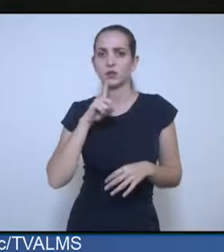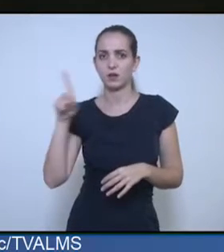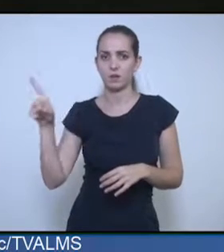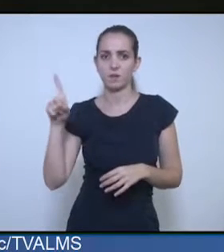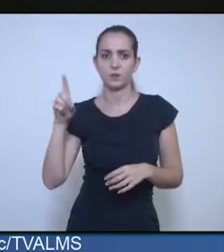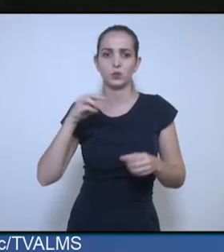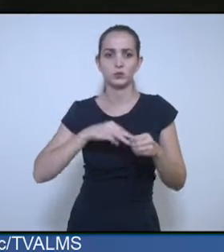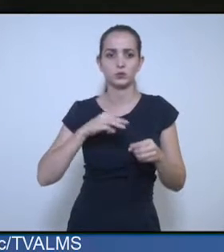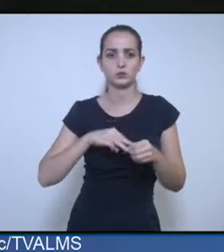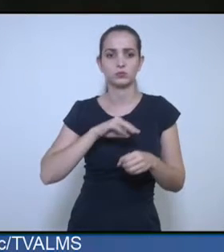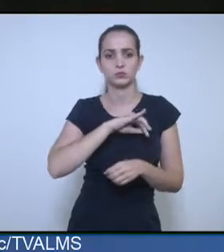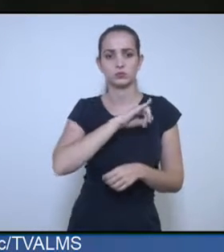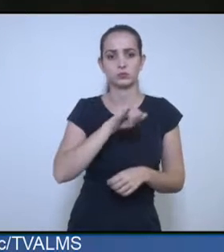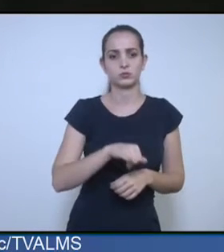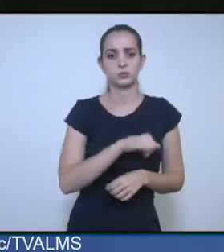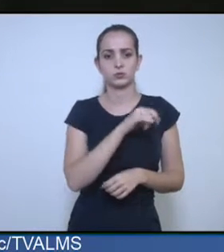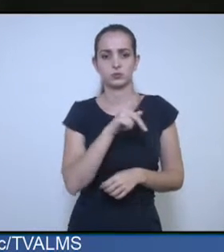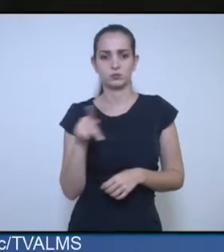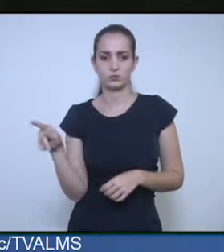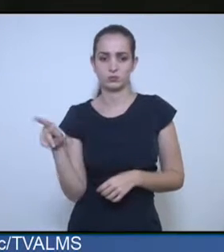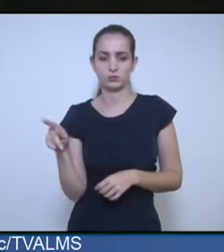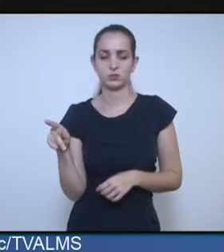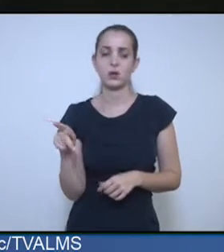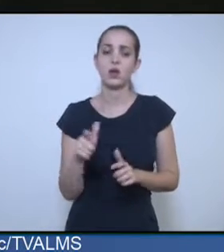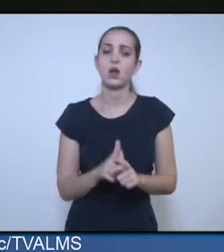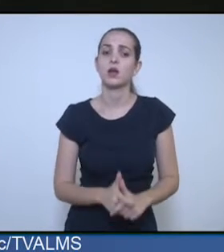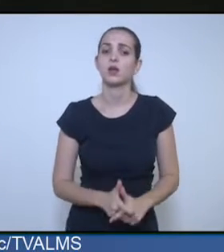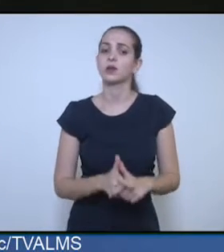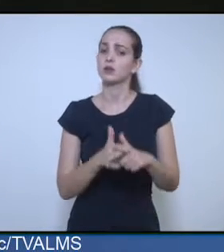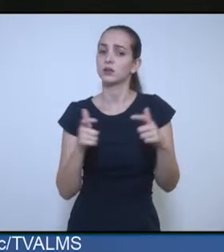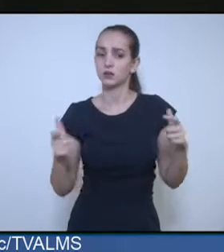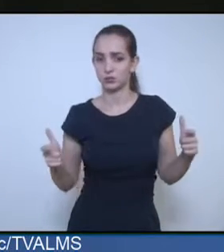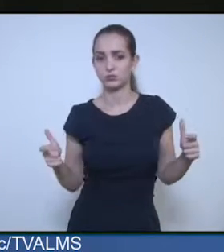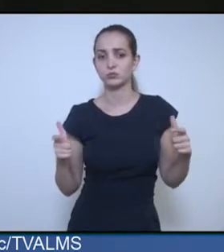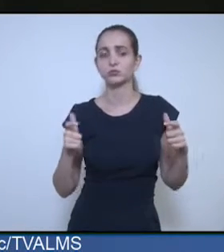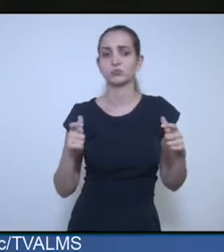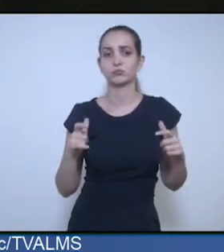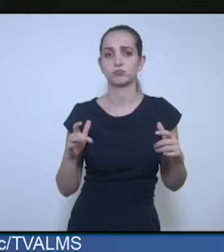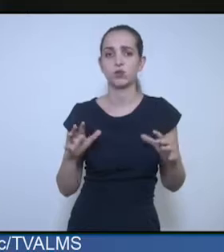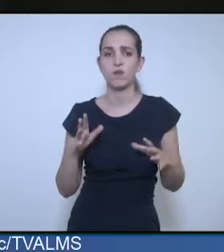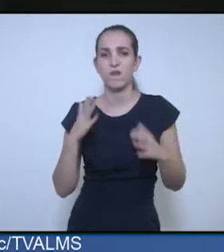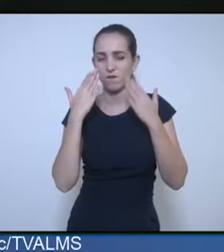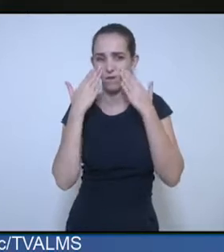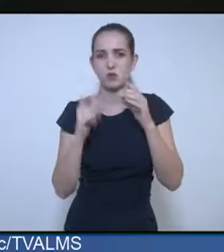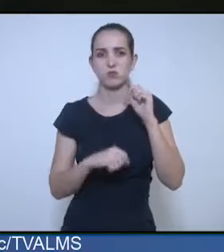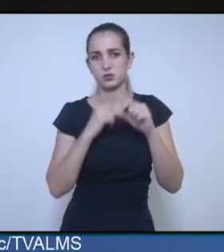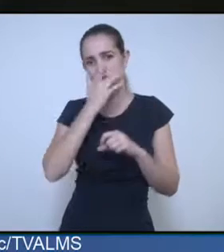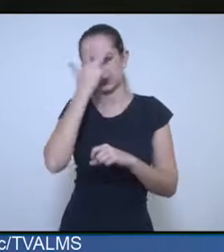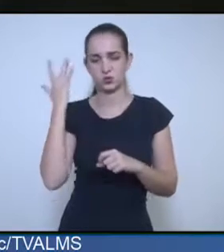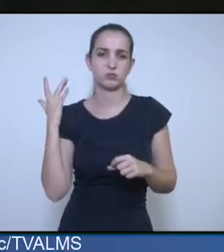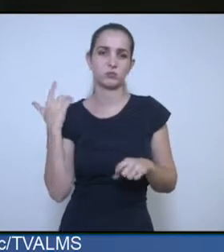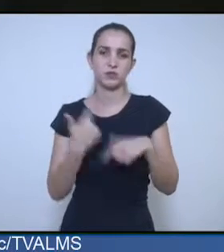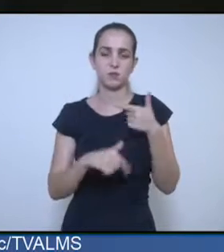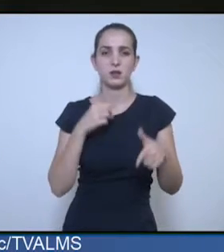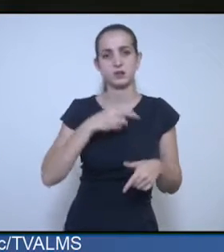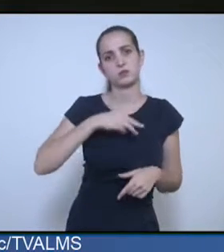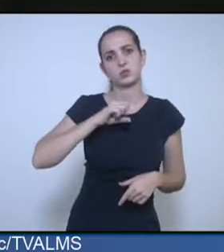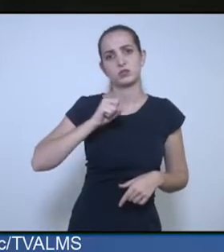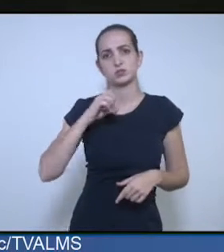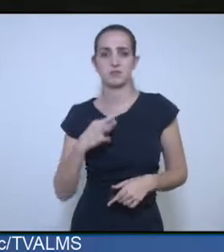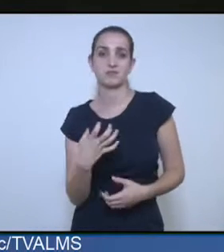Japorã. A grande imprensa já confirma o que os trabalhadores sem terra sentem na pele há alguns